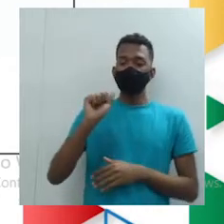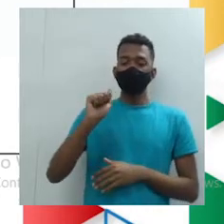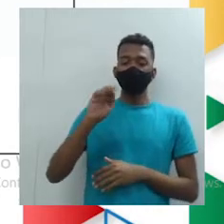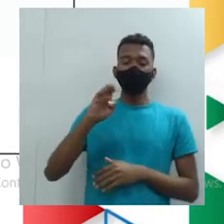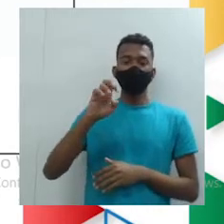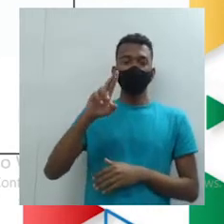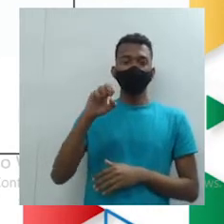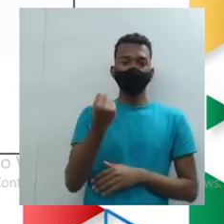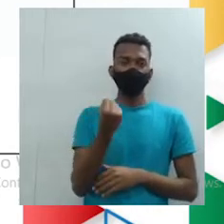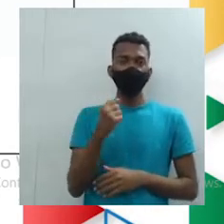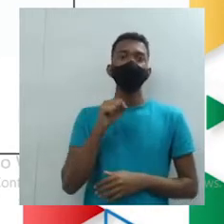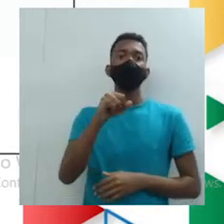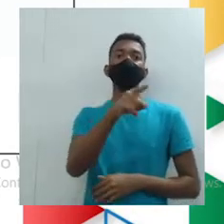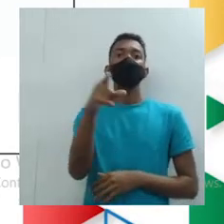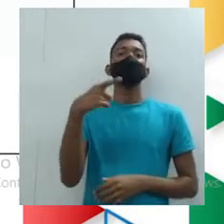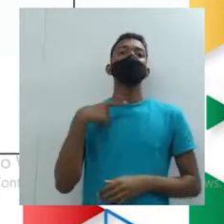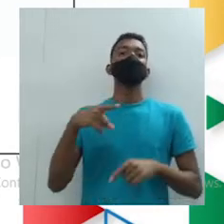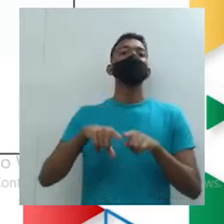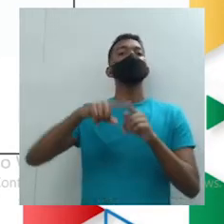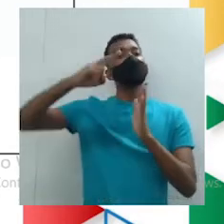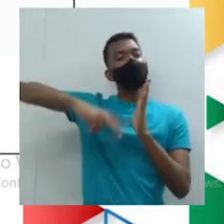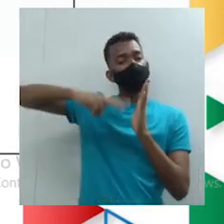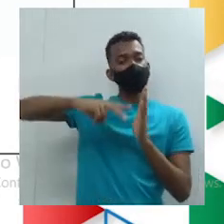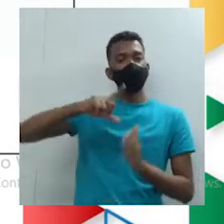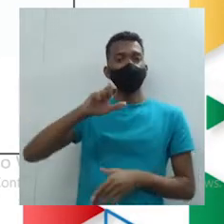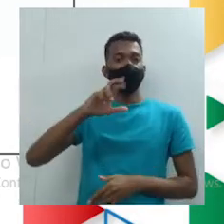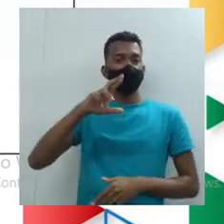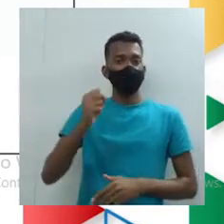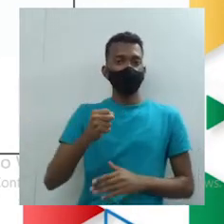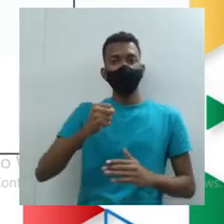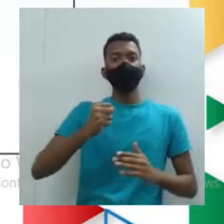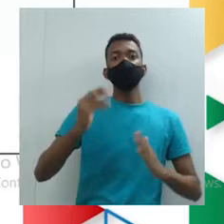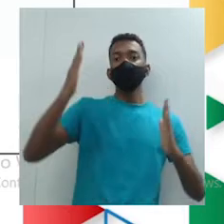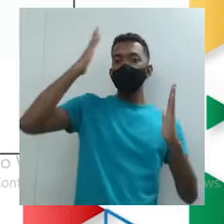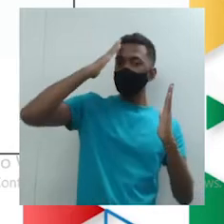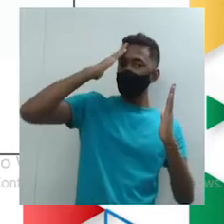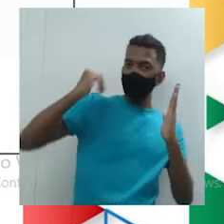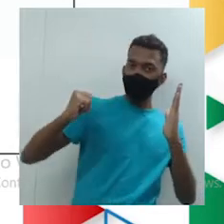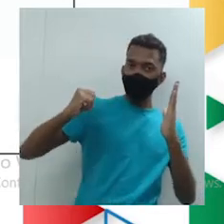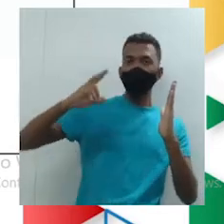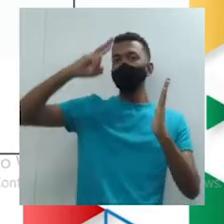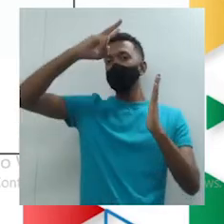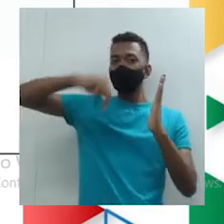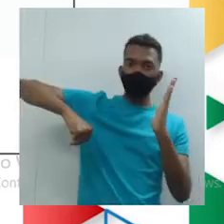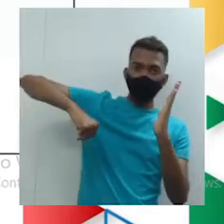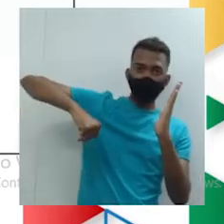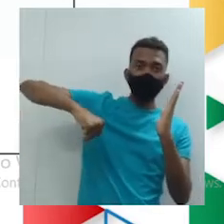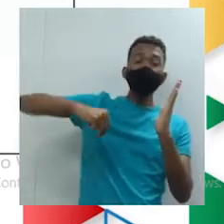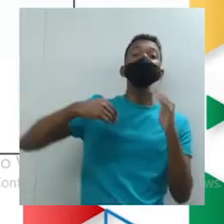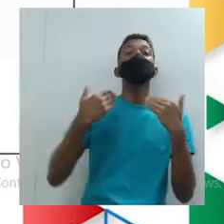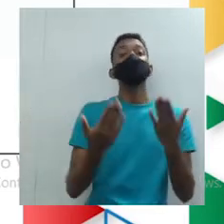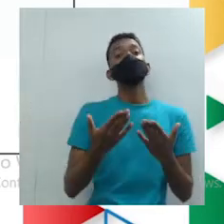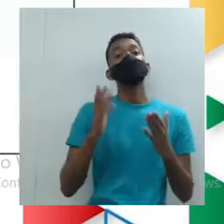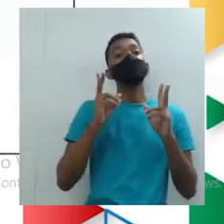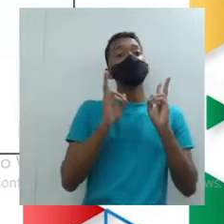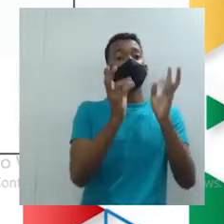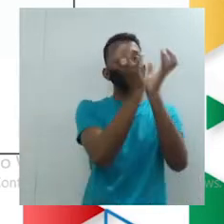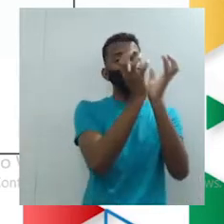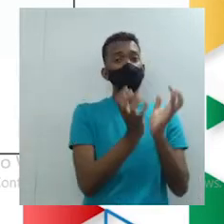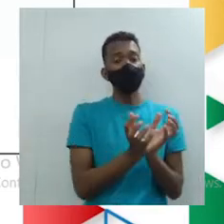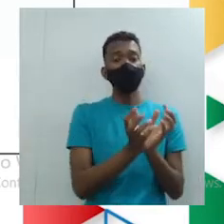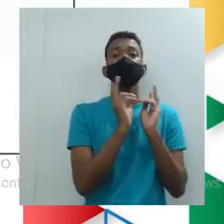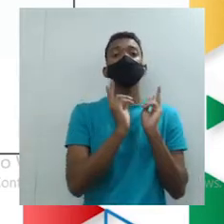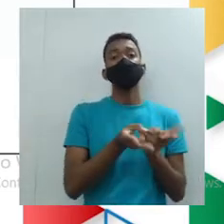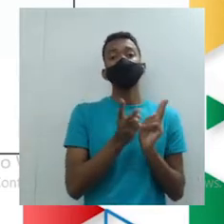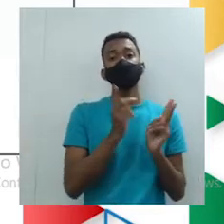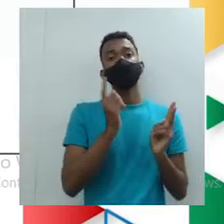Isso. Justamente se acaso o leres, o verbo. Isso. Então temos 2 classes, a mesma classe gramatical, desculpe-me. Nesse